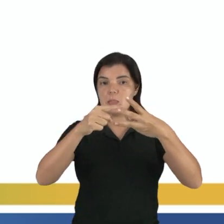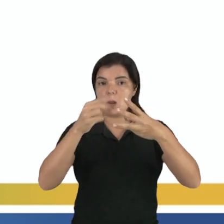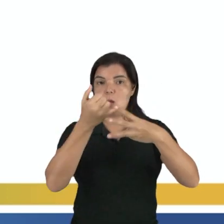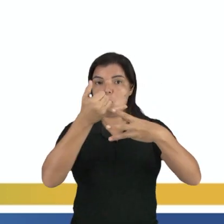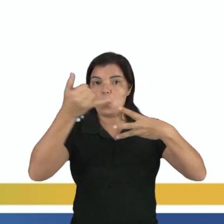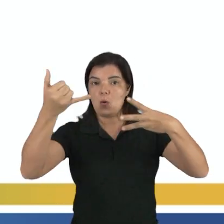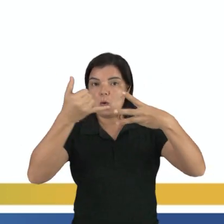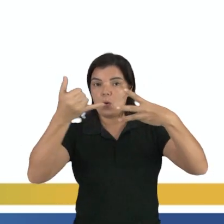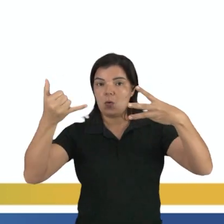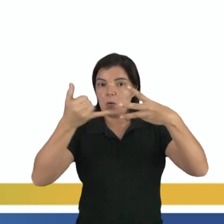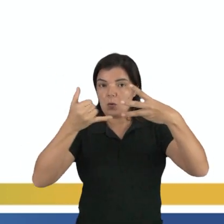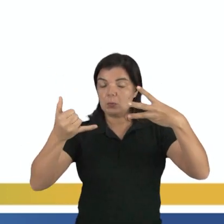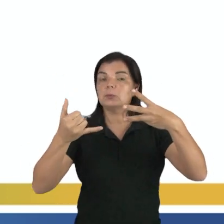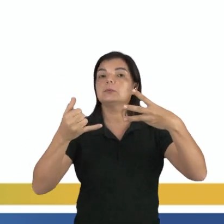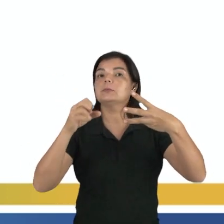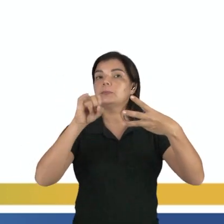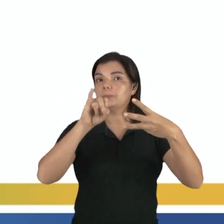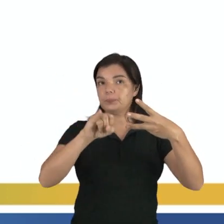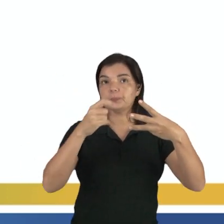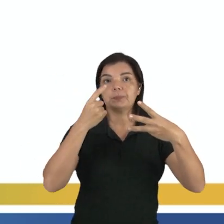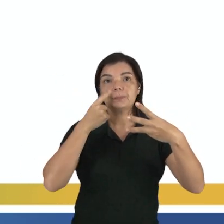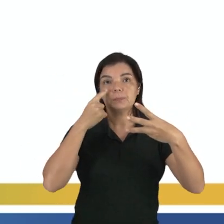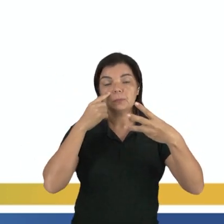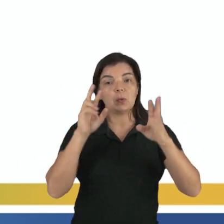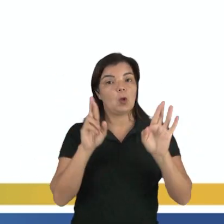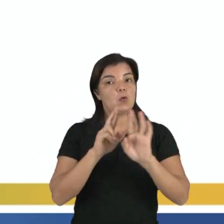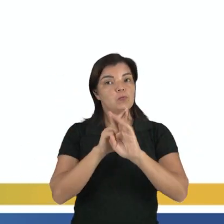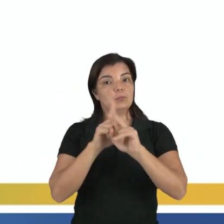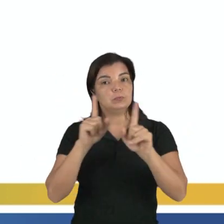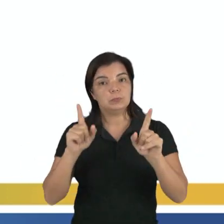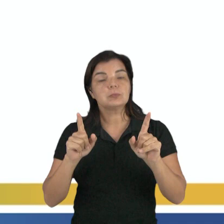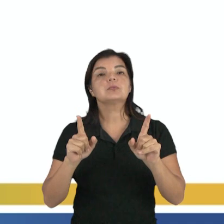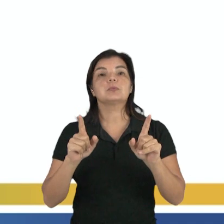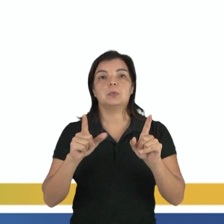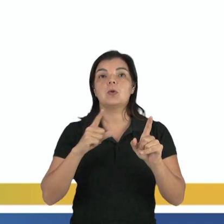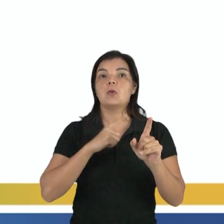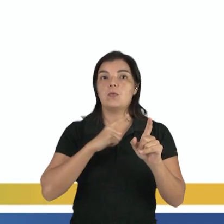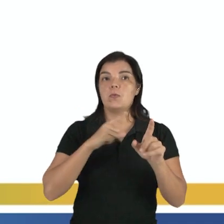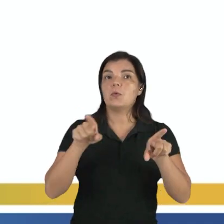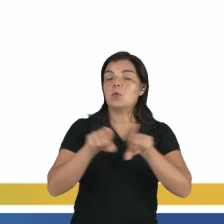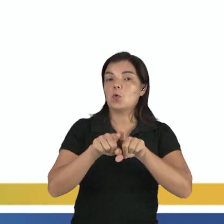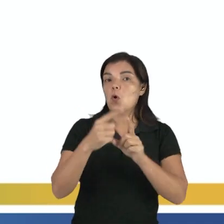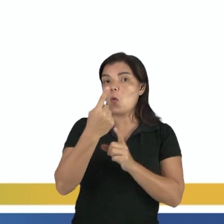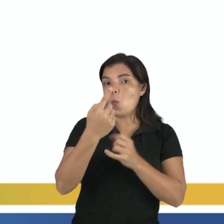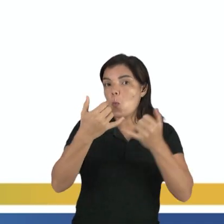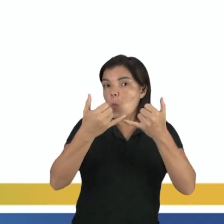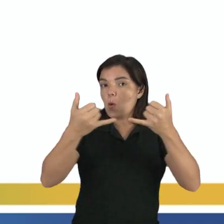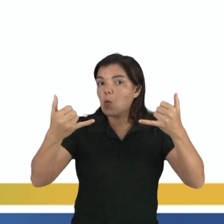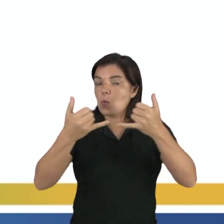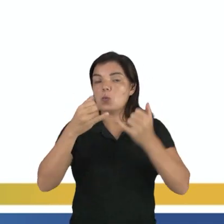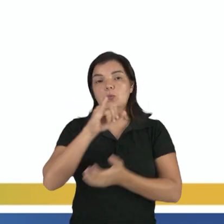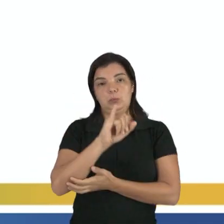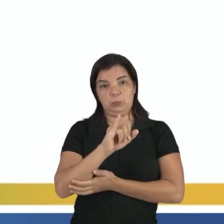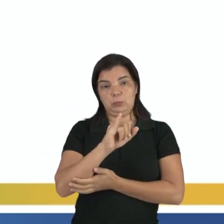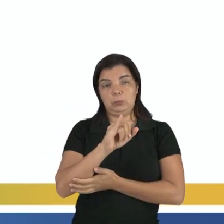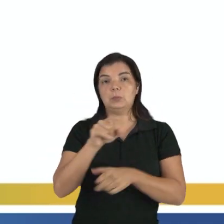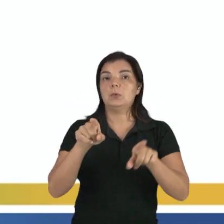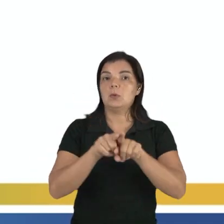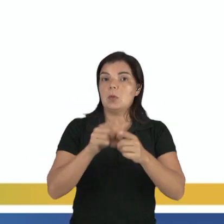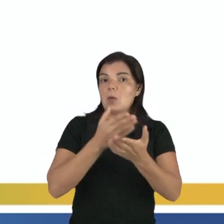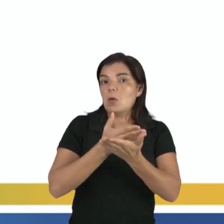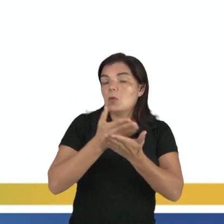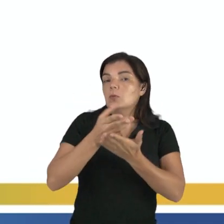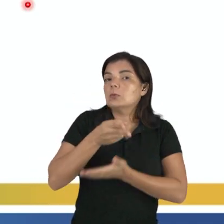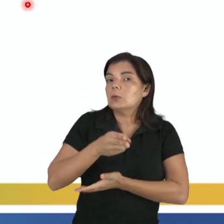sem minha três correntes pessoal aqui elas ganham no sentido oposto aqui ó elas vão formar também só uma corrente ele tá maior